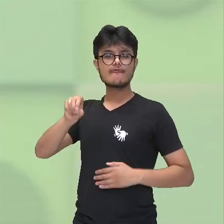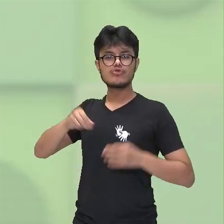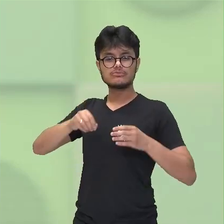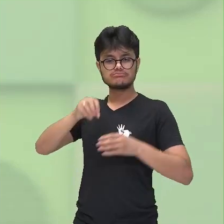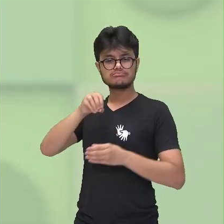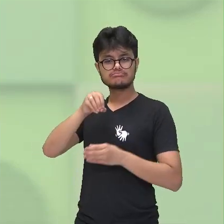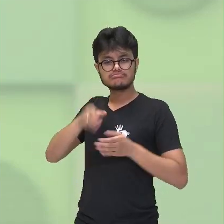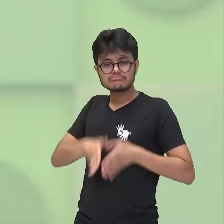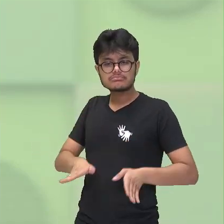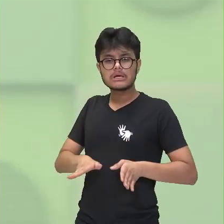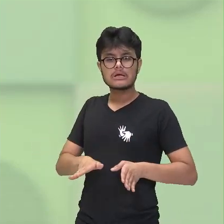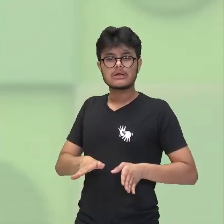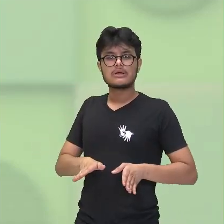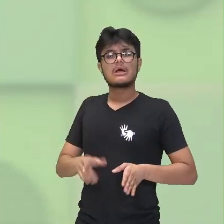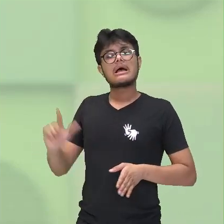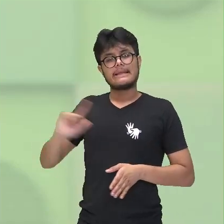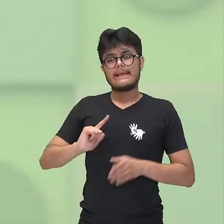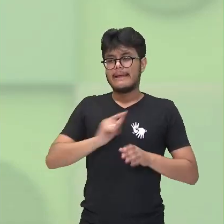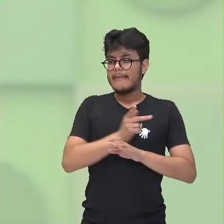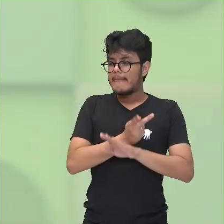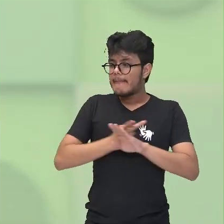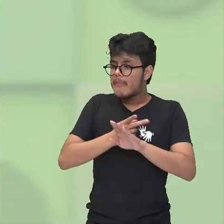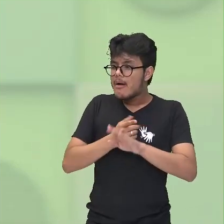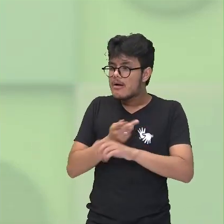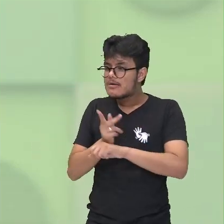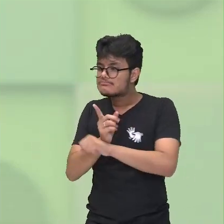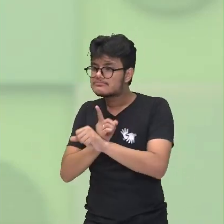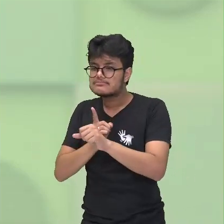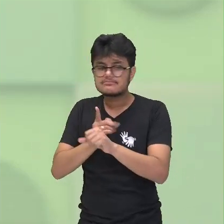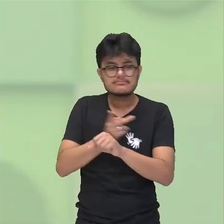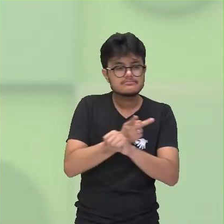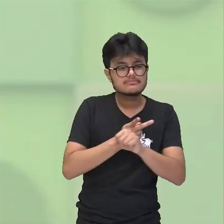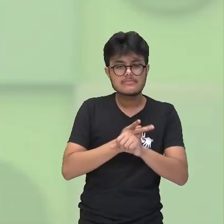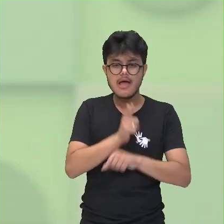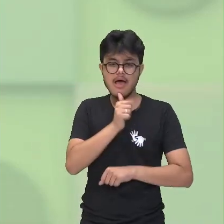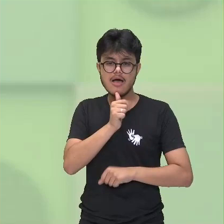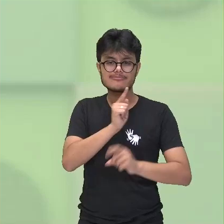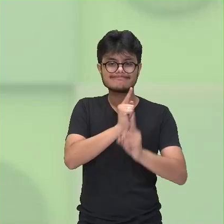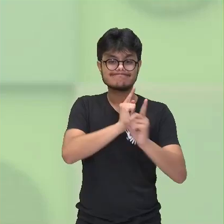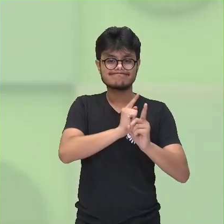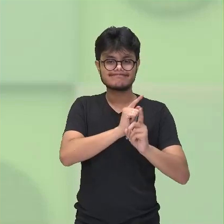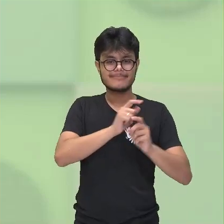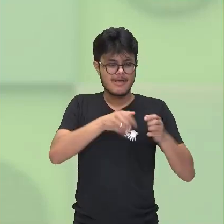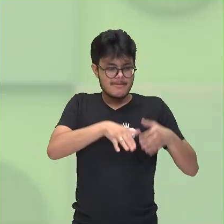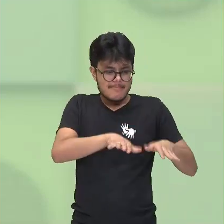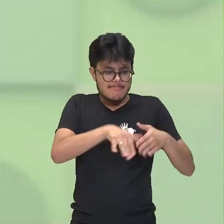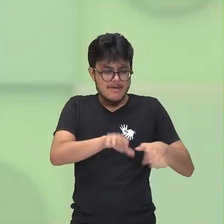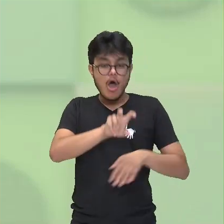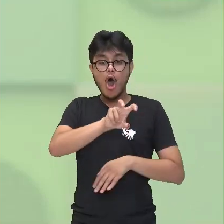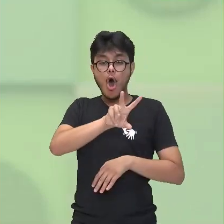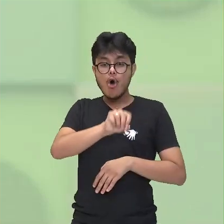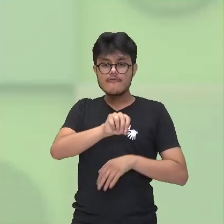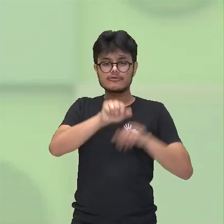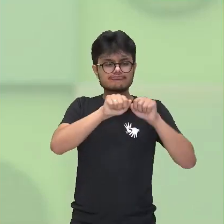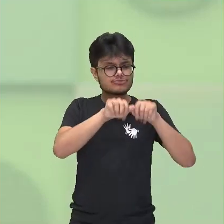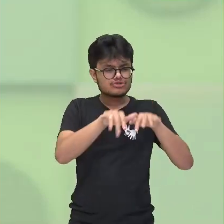Ela vai procurar uma água para colocar seus ovinhos e lá na água ela vai continuar o seu ciclo no estágio larval, vai